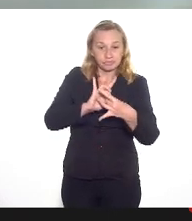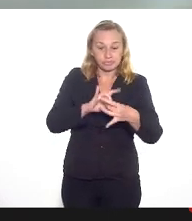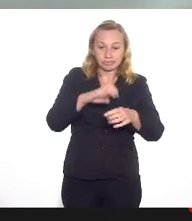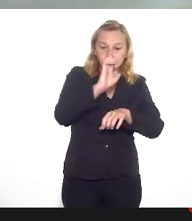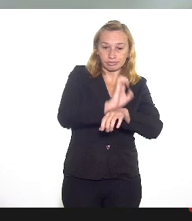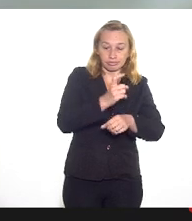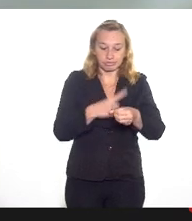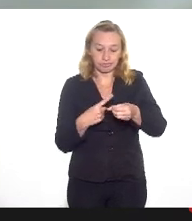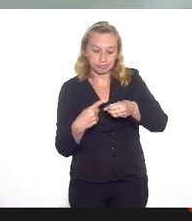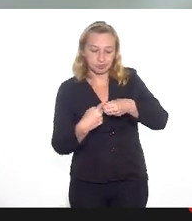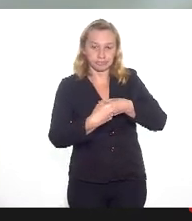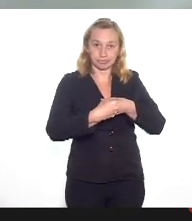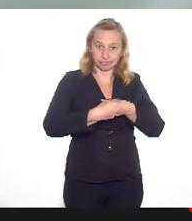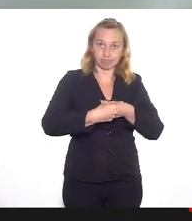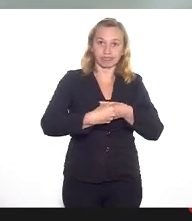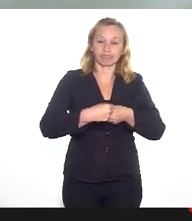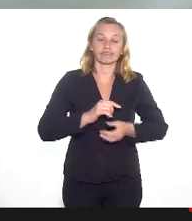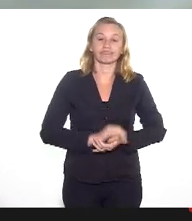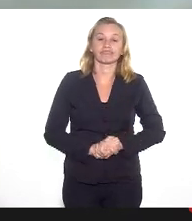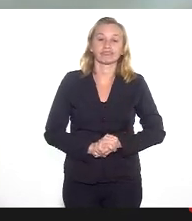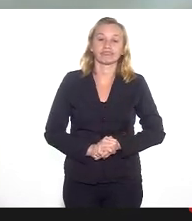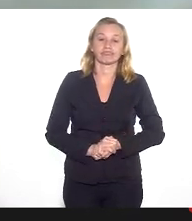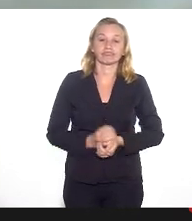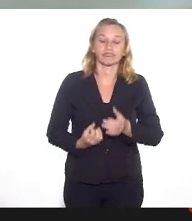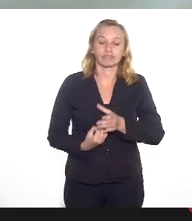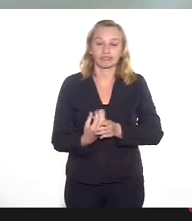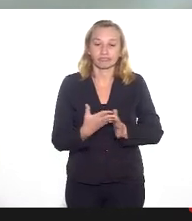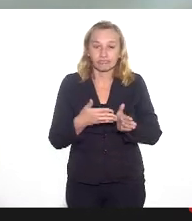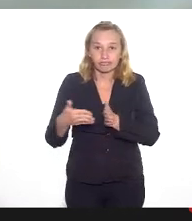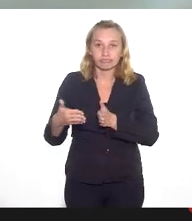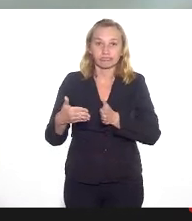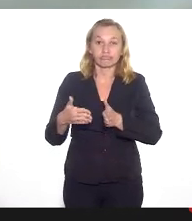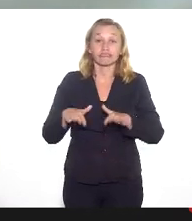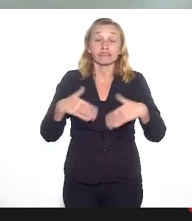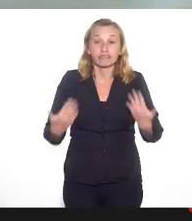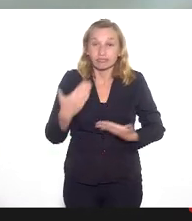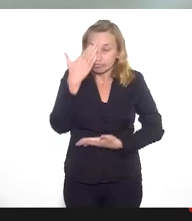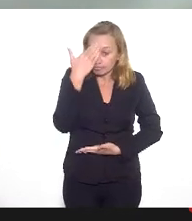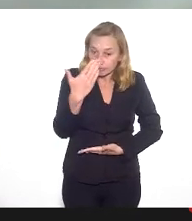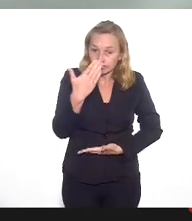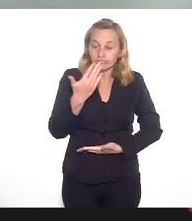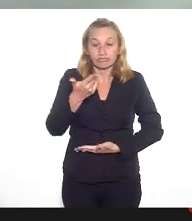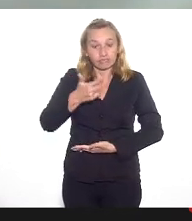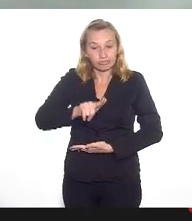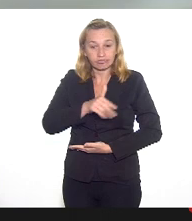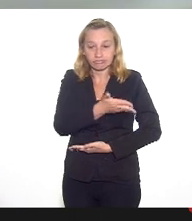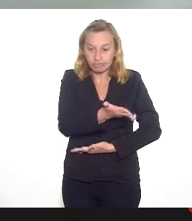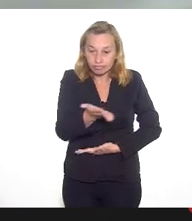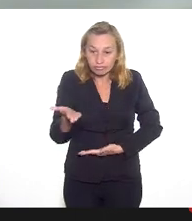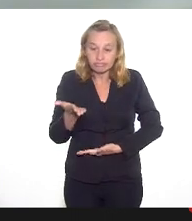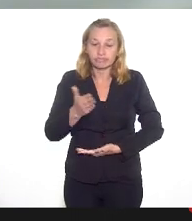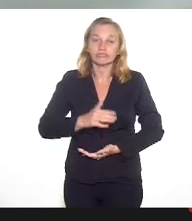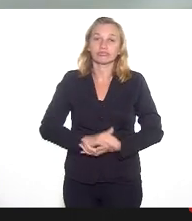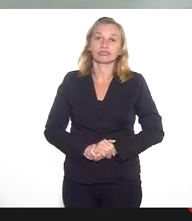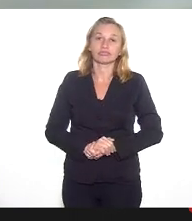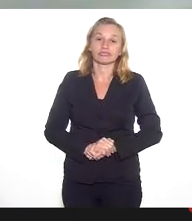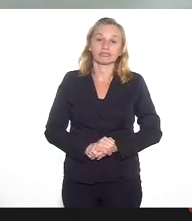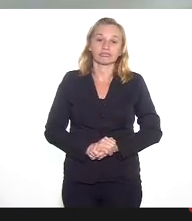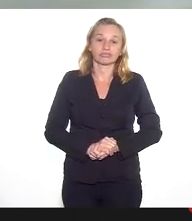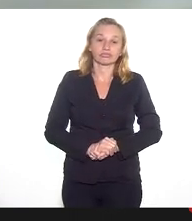os municípios produtores. Então, agradecendo novamente a todos e todas